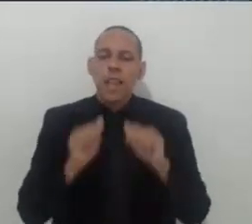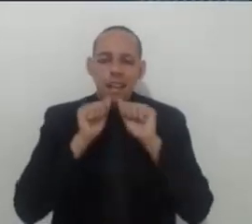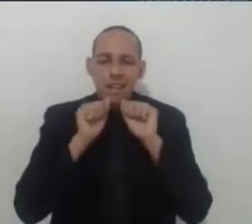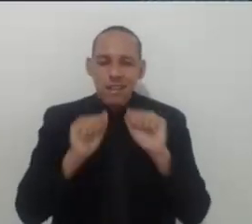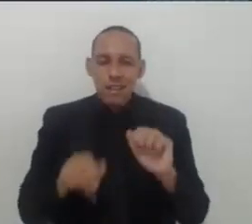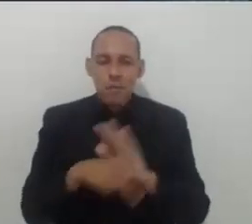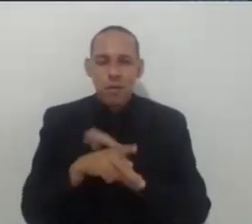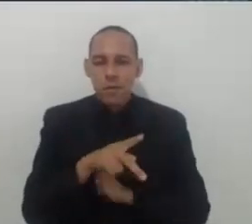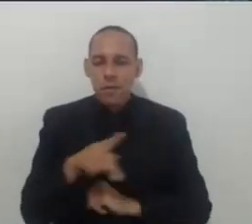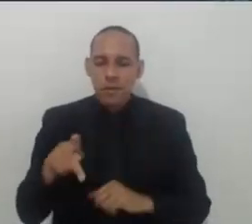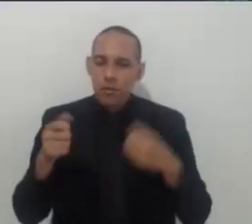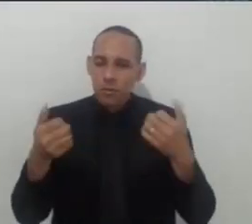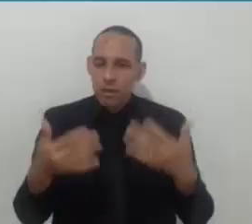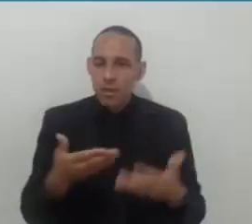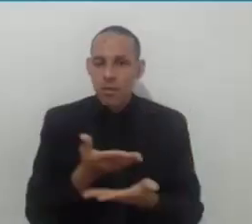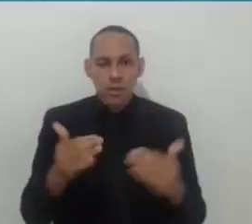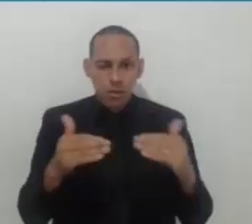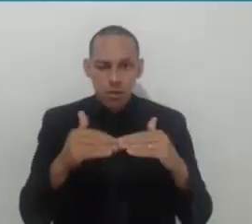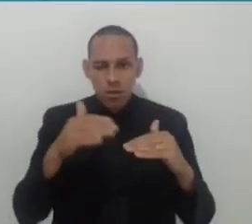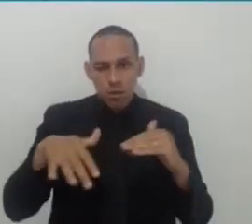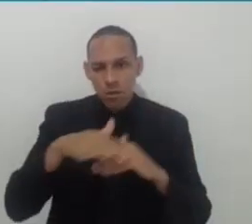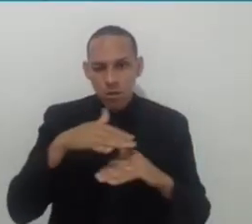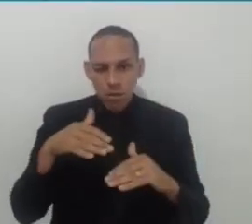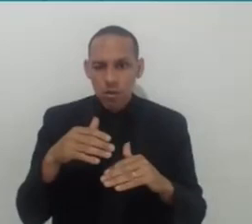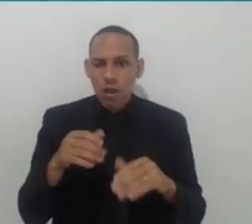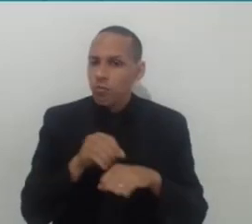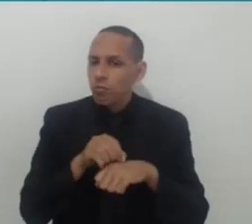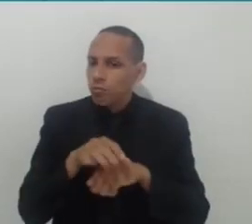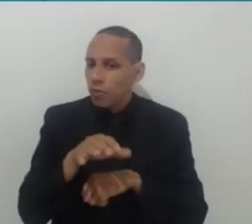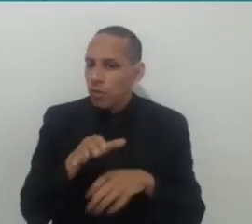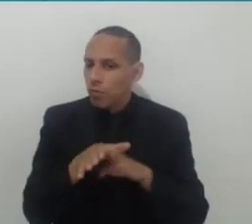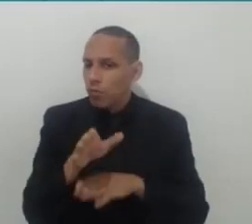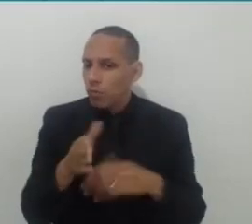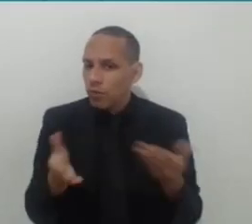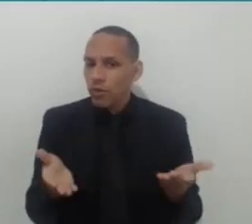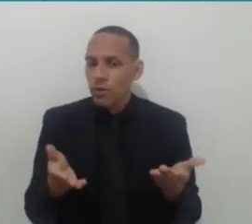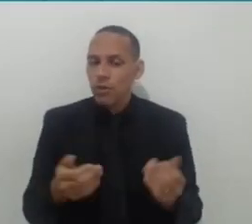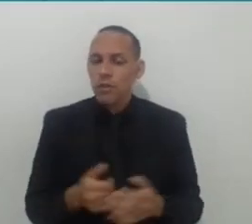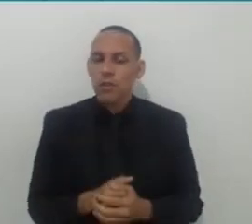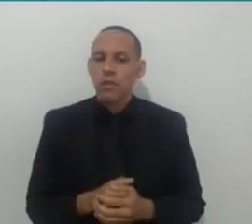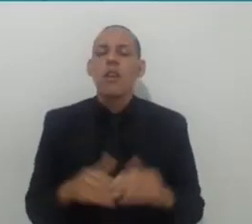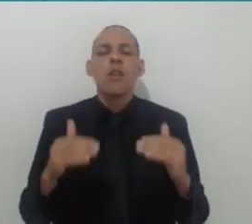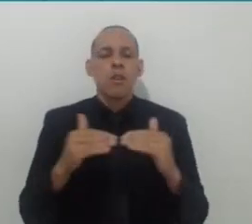presidência. Todos concordam? Tem alguma sugestão a fazer? De acordo.